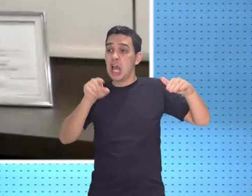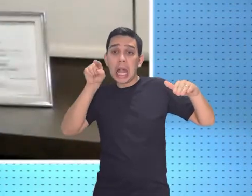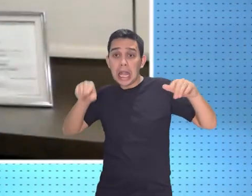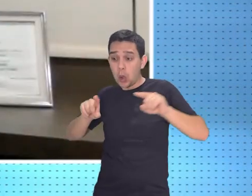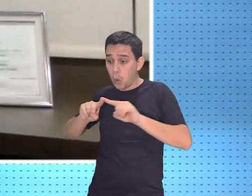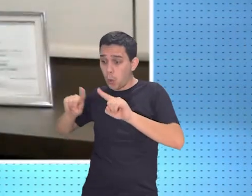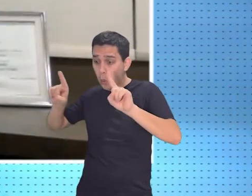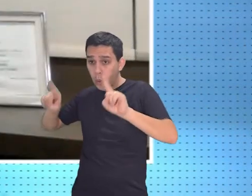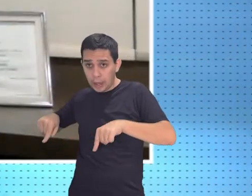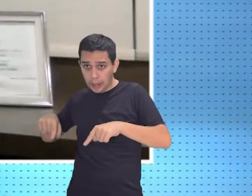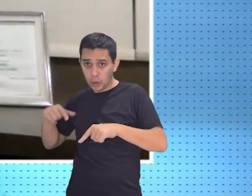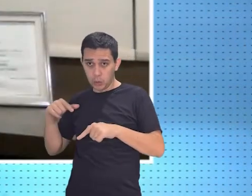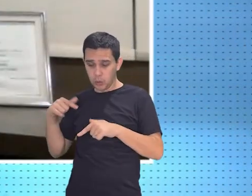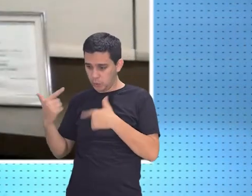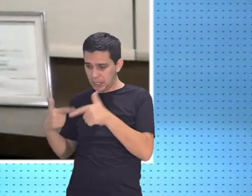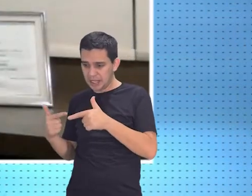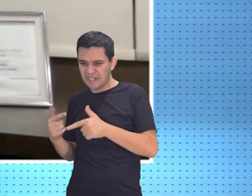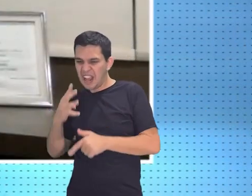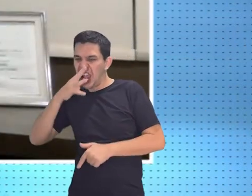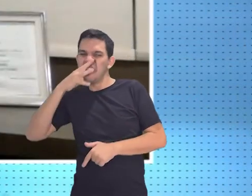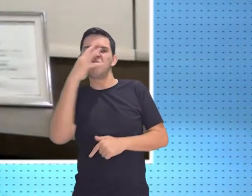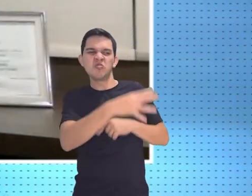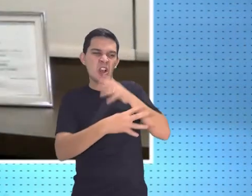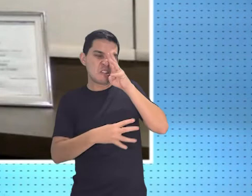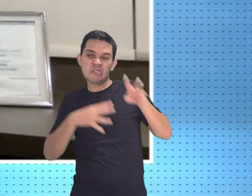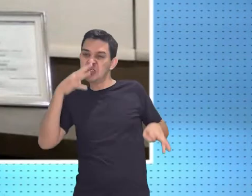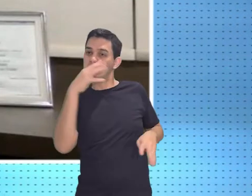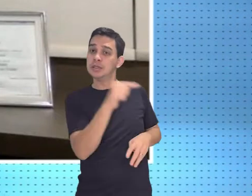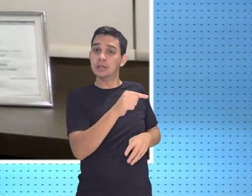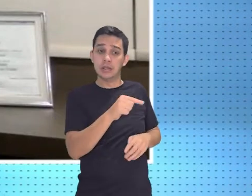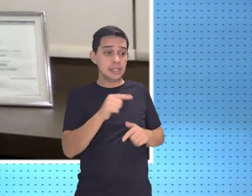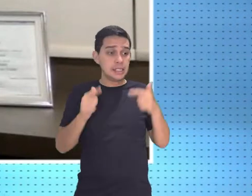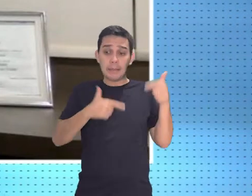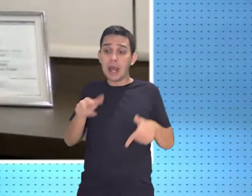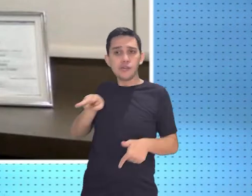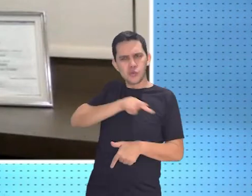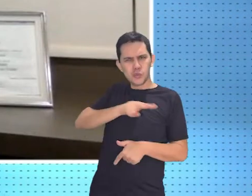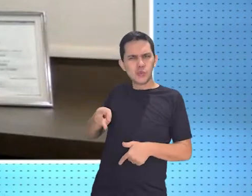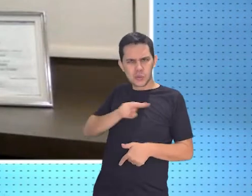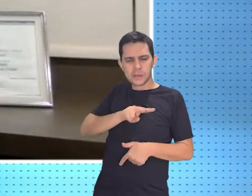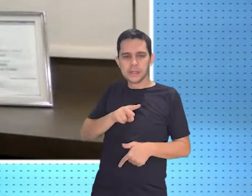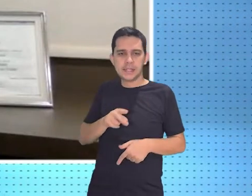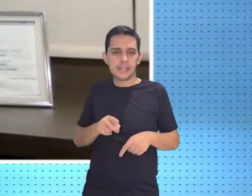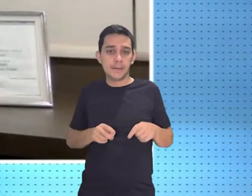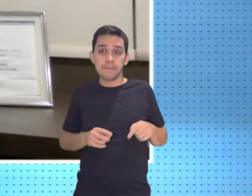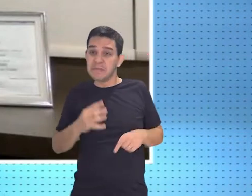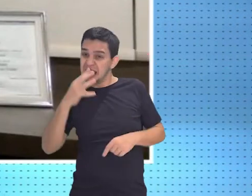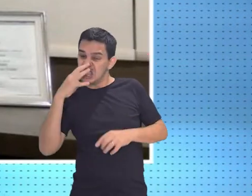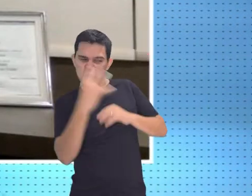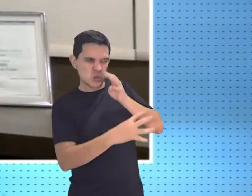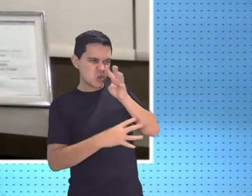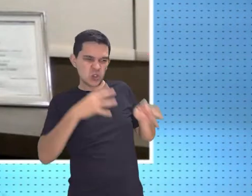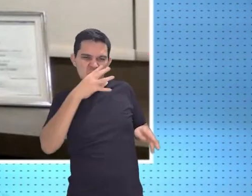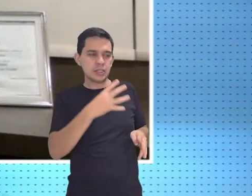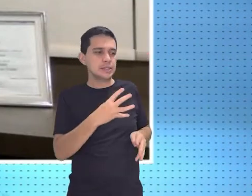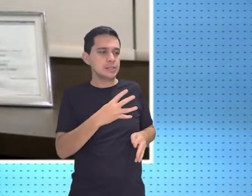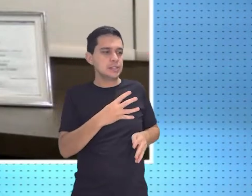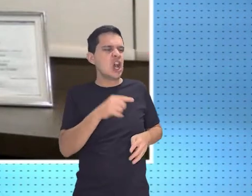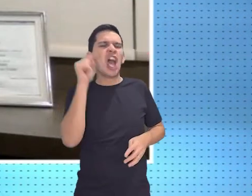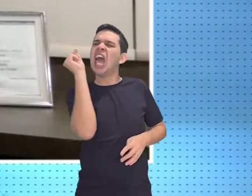inicial pelo empregado, que era um parceiro, na verdade um parceiro comercial deles. Eles foram acusados de